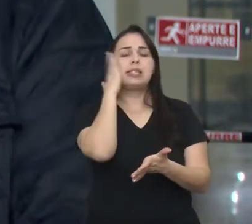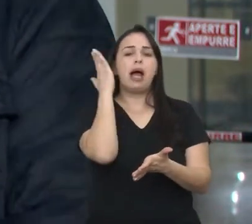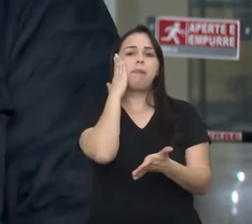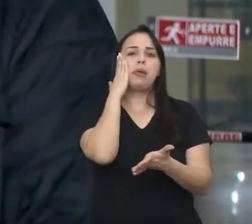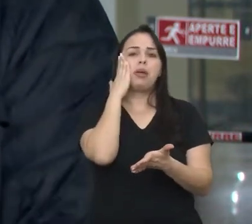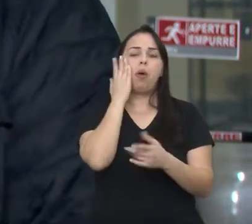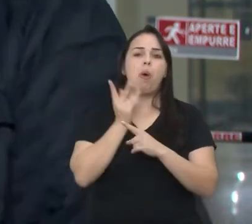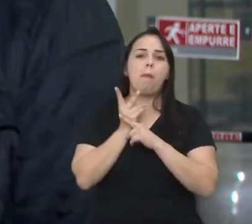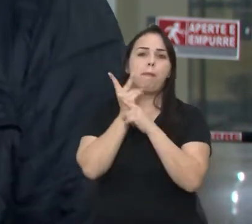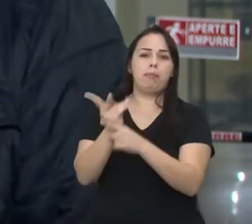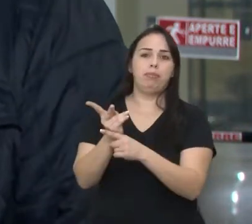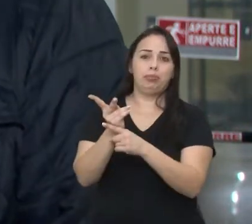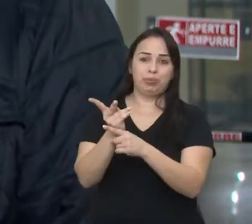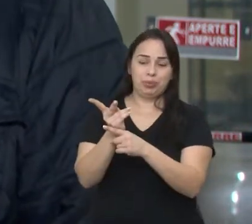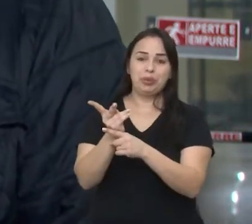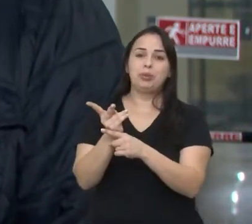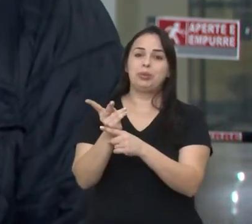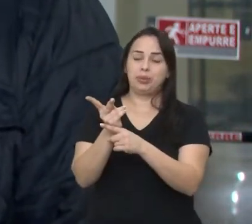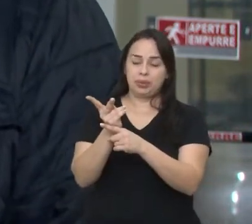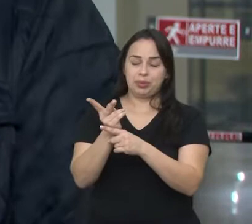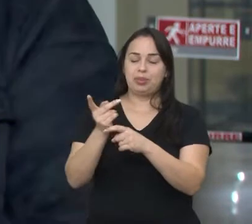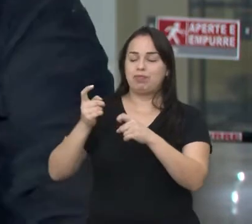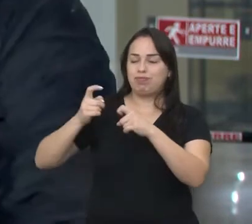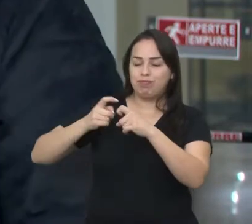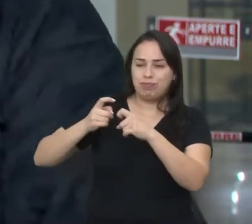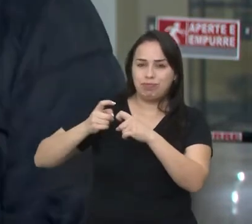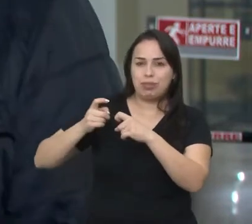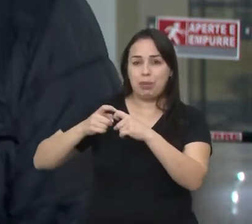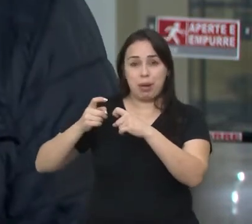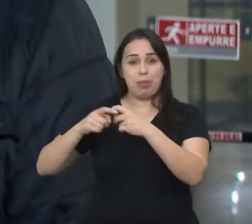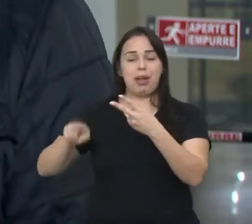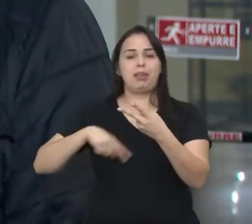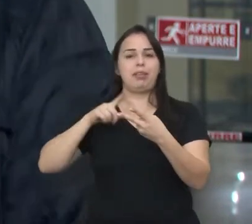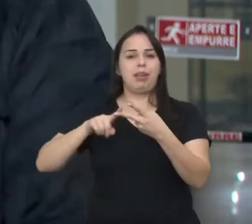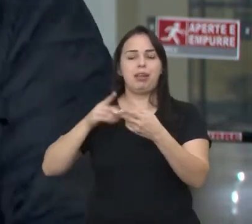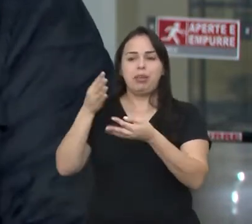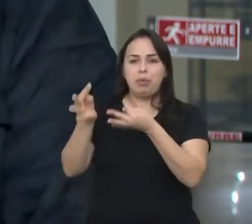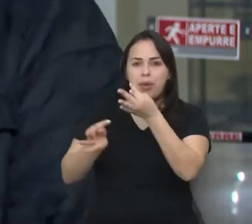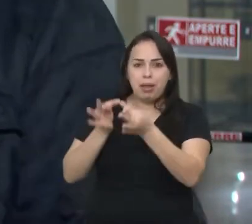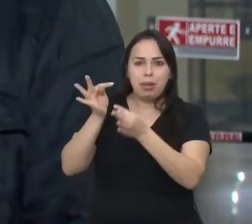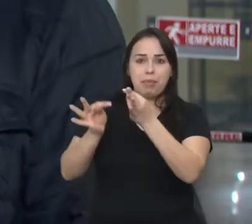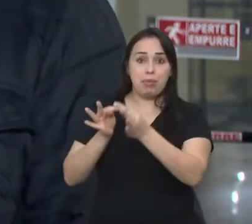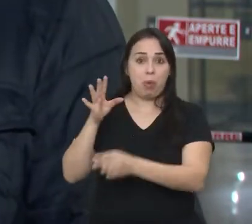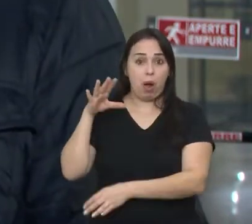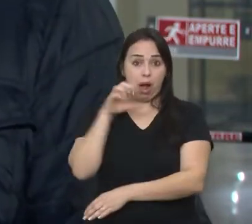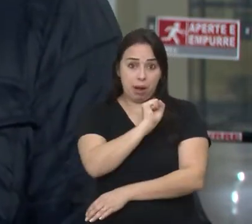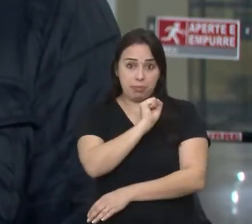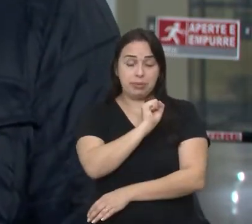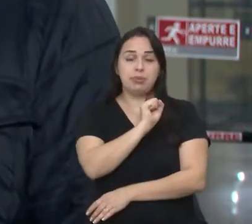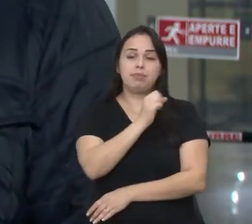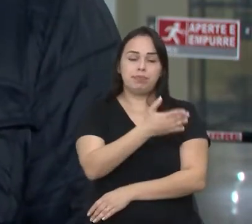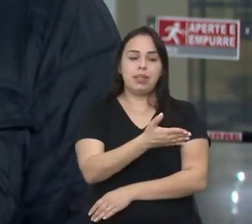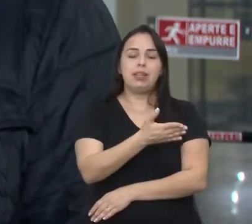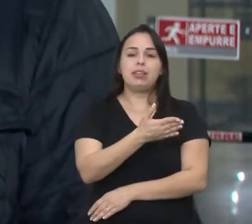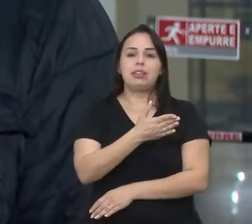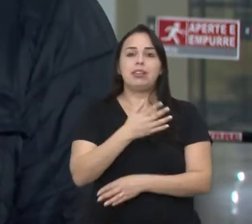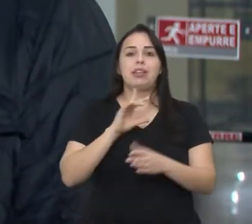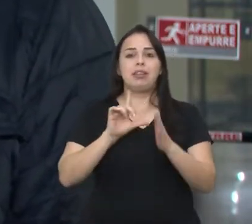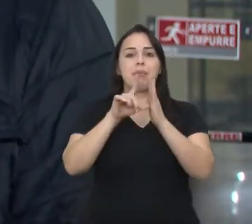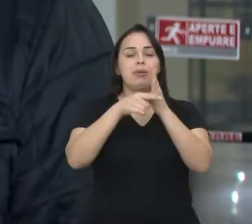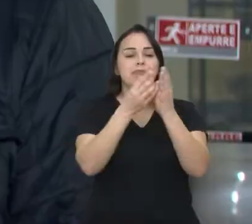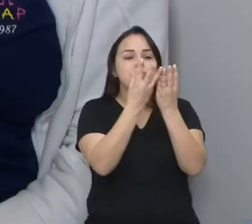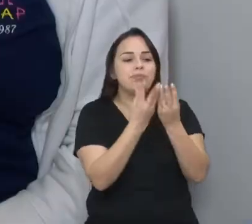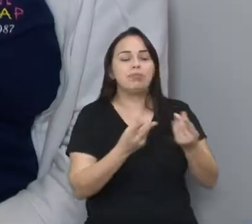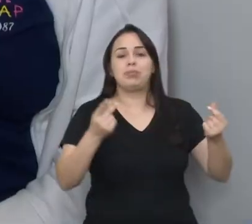Porque quanto mais cedo a família procura a solução, o tratamento precoce, vamos colocar assim, ele vai trazer resultado